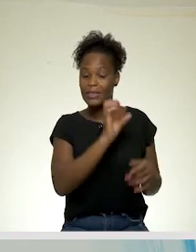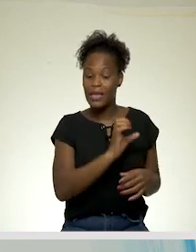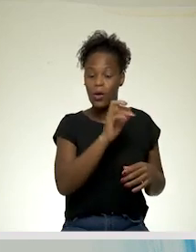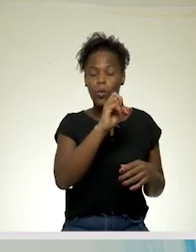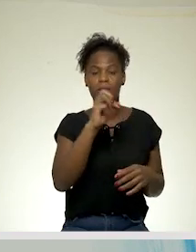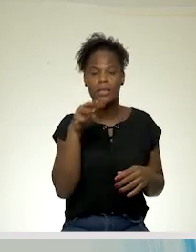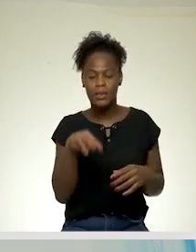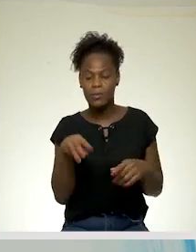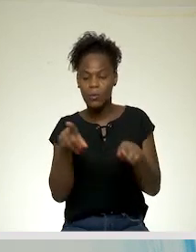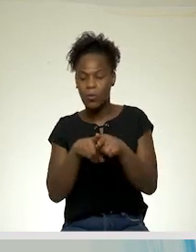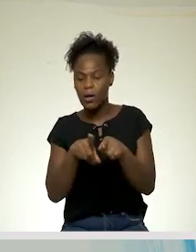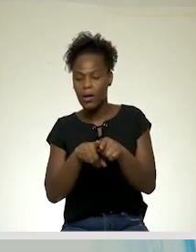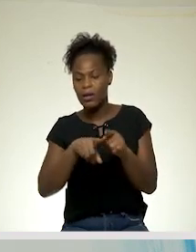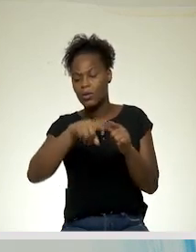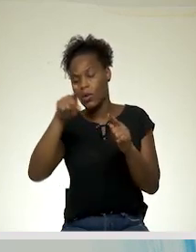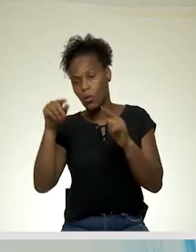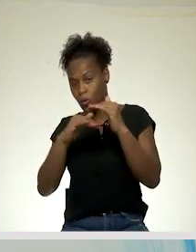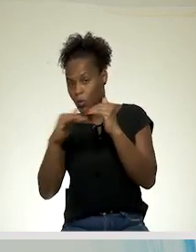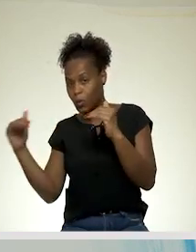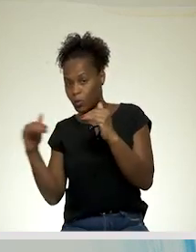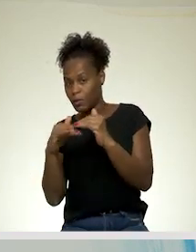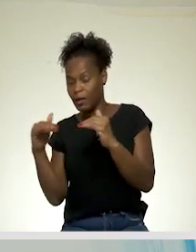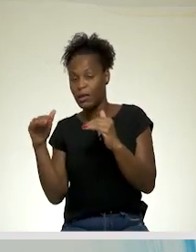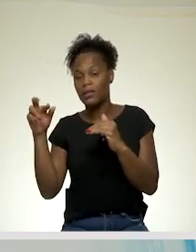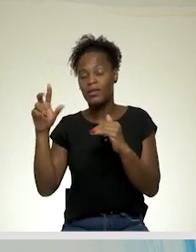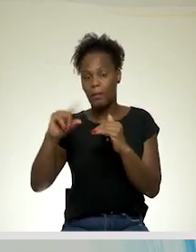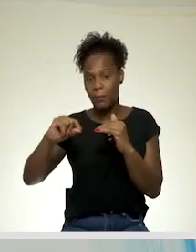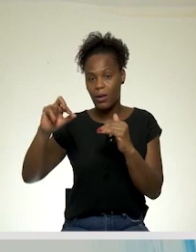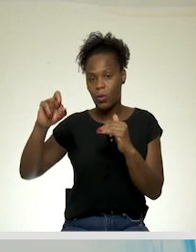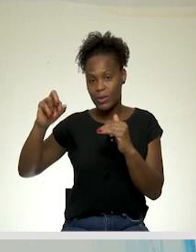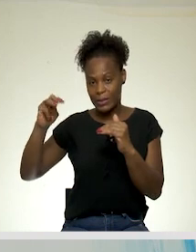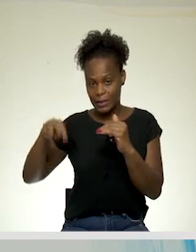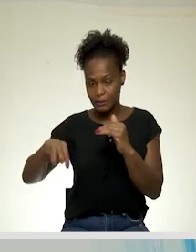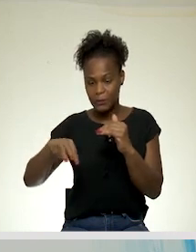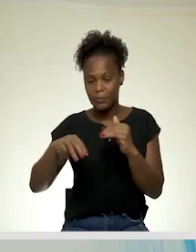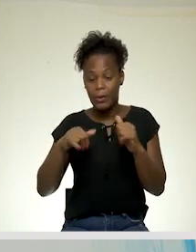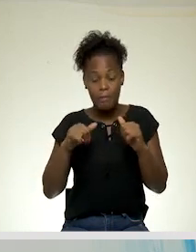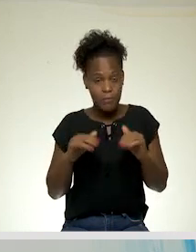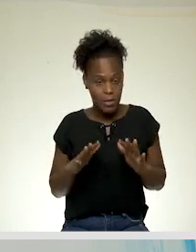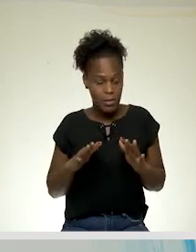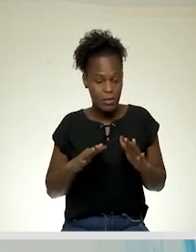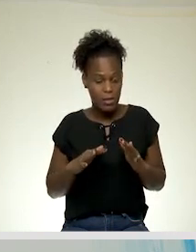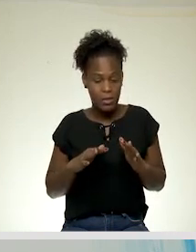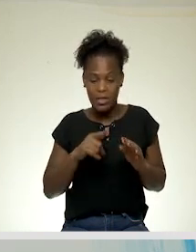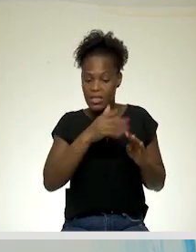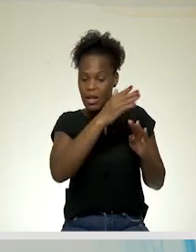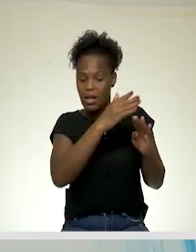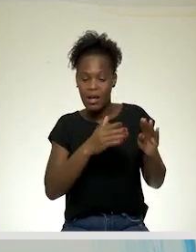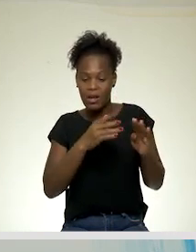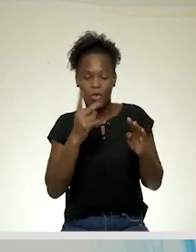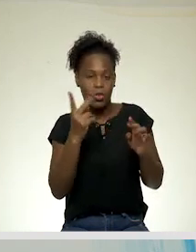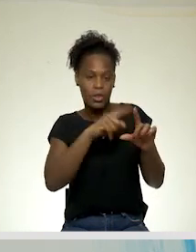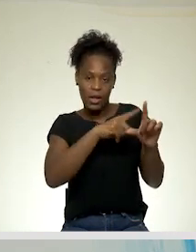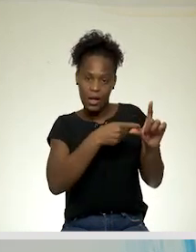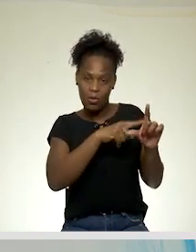o lado de 8 centímetros é correspondente ao outro lado do triângulo de 8 centímetros, mas nesse lado nós